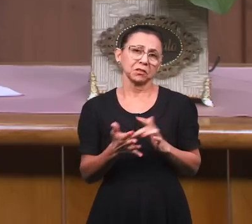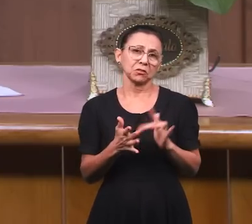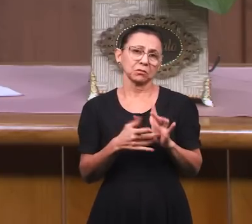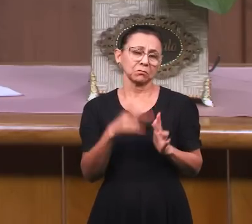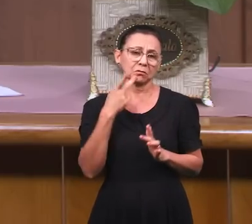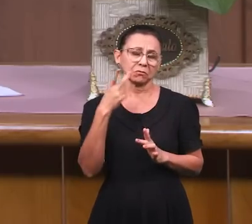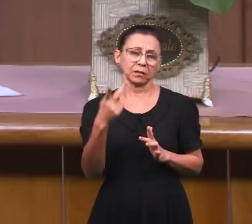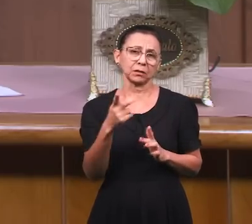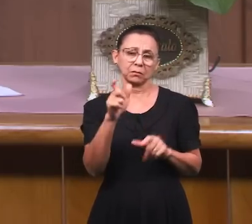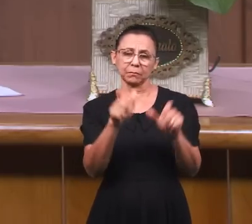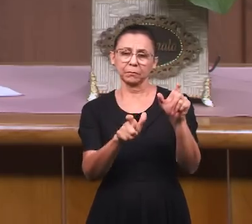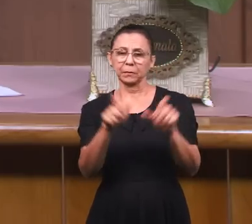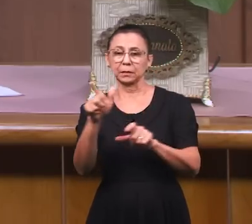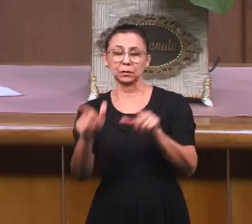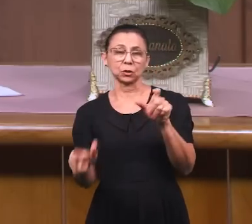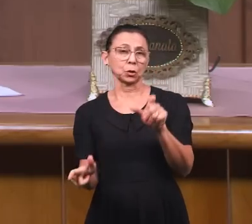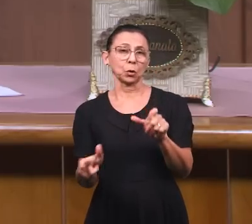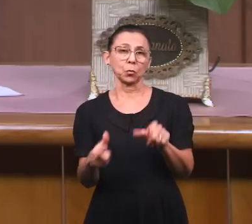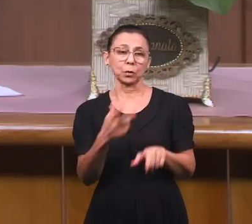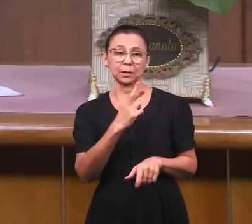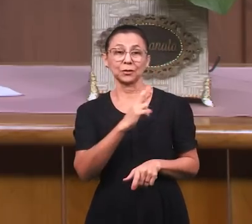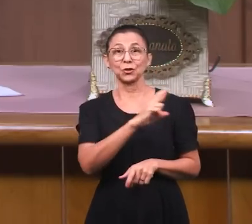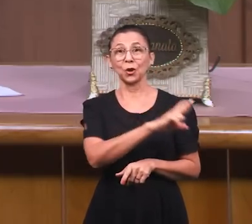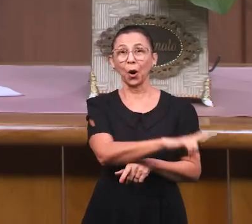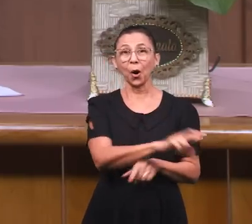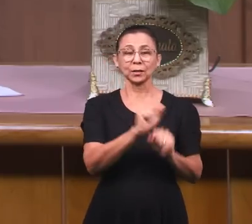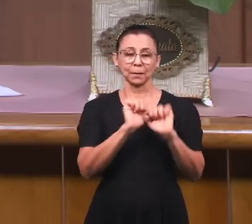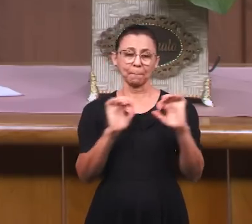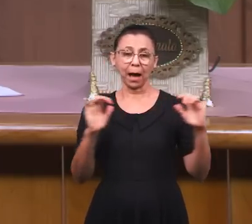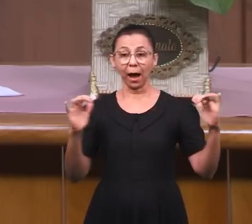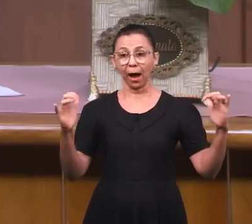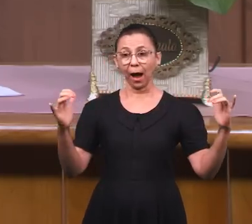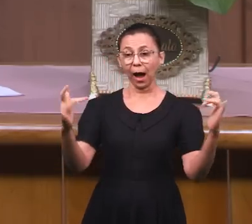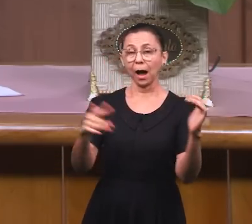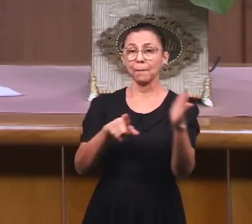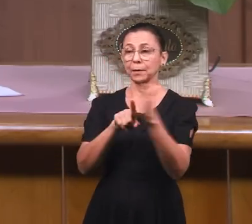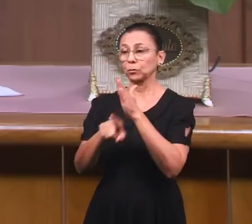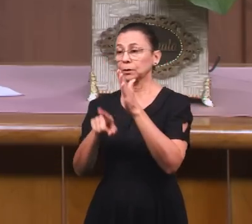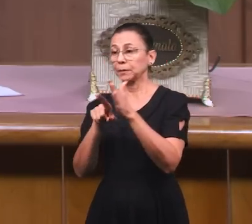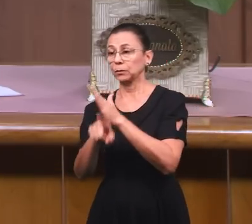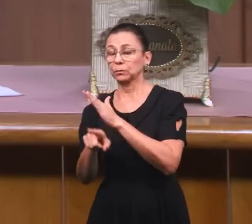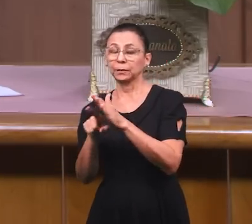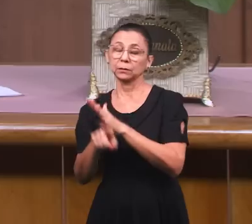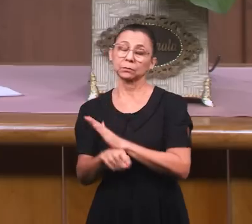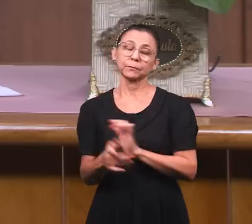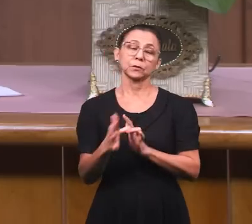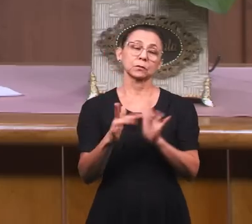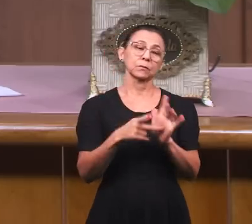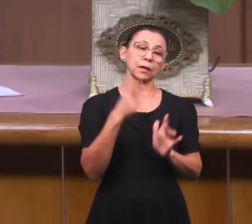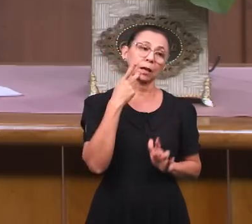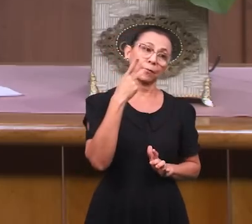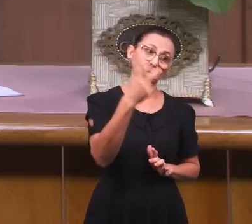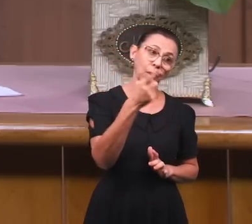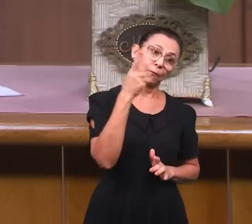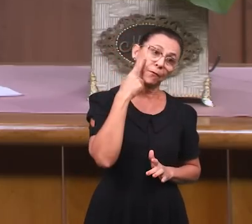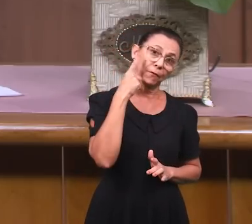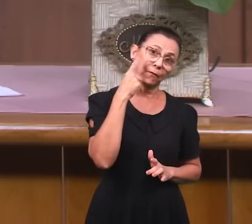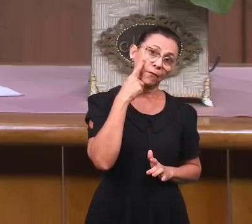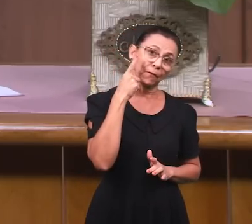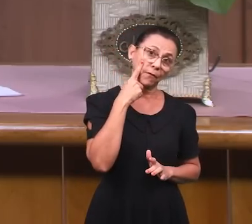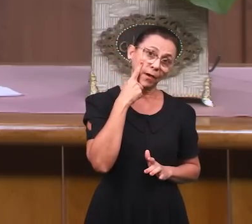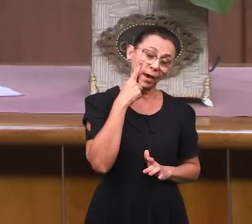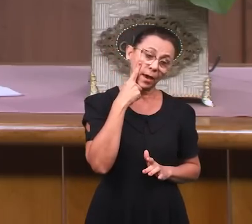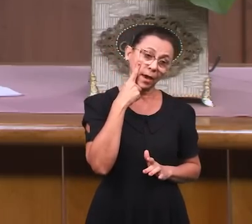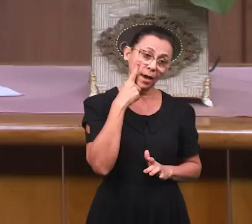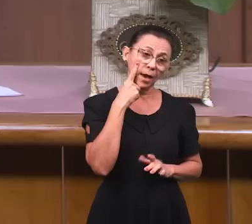várias pessoas, aos fariseus, aqueles que sempre estavam ao seu lado ali, muitas vezes questionando, disse assim: olha, examinai as Escrituras, porque